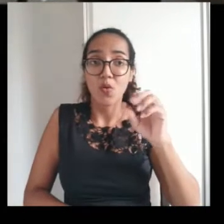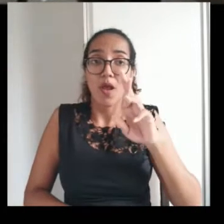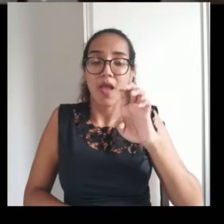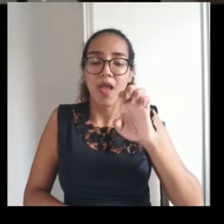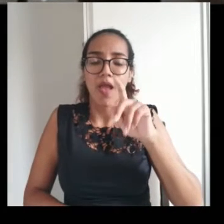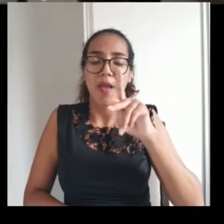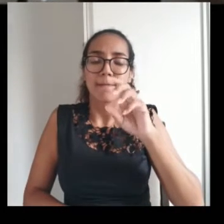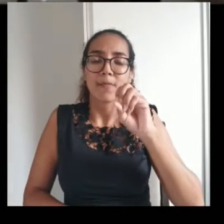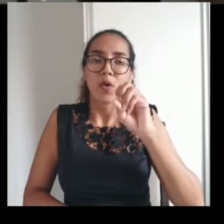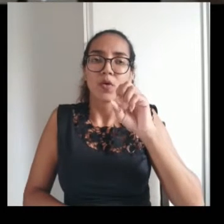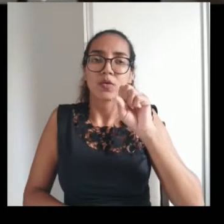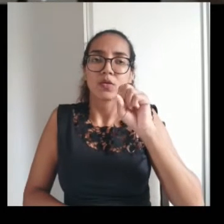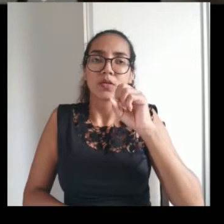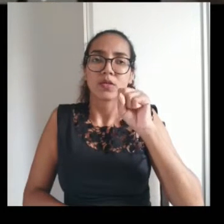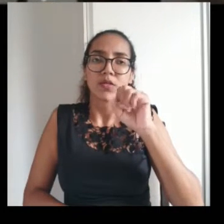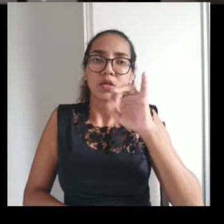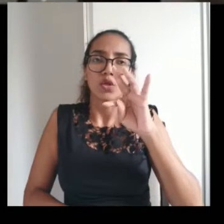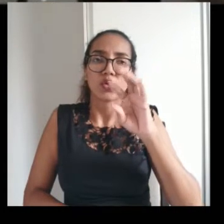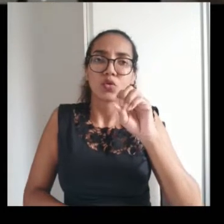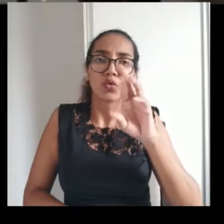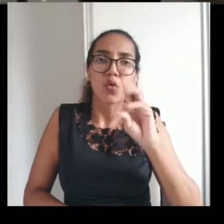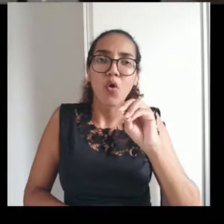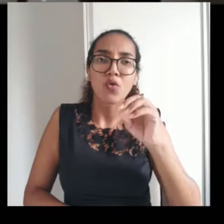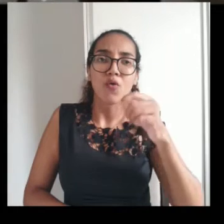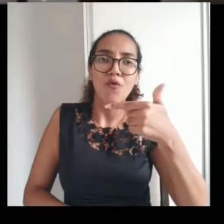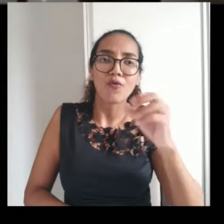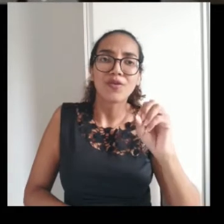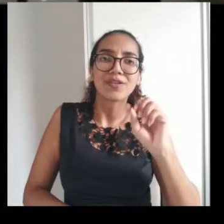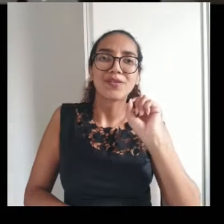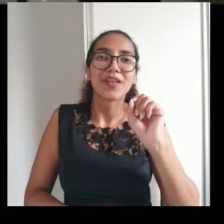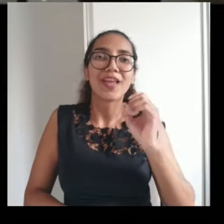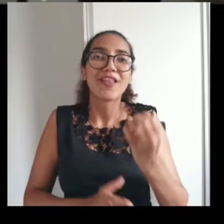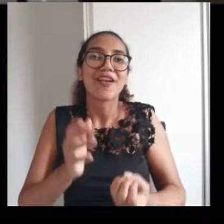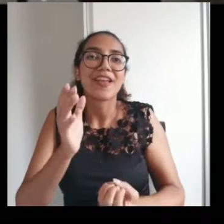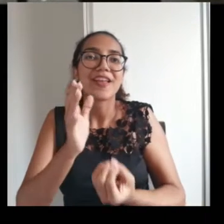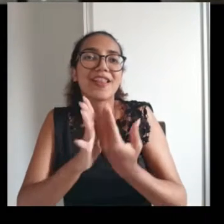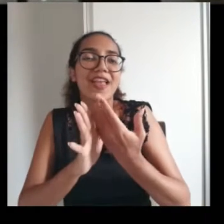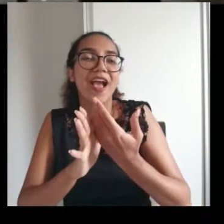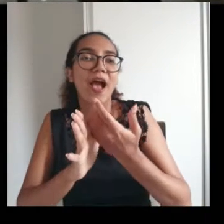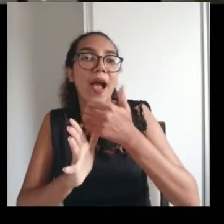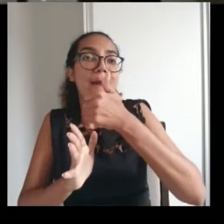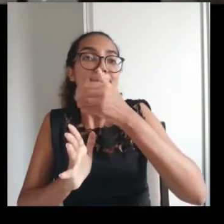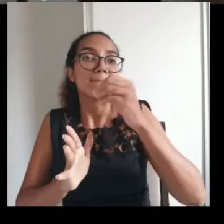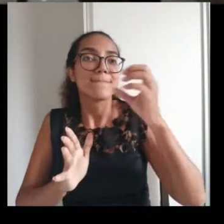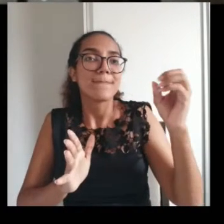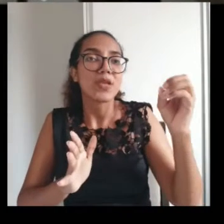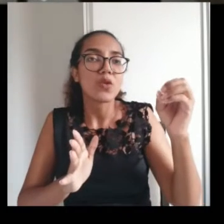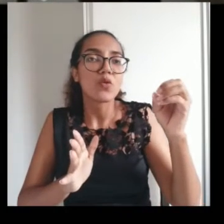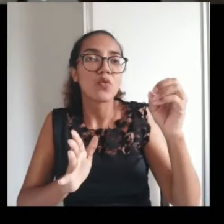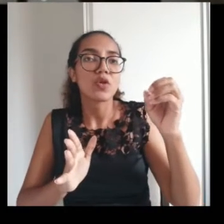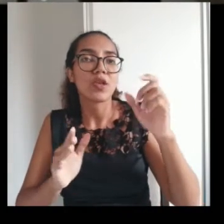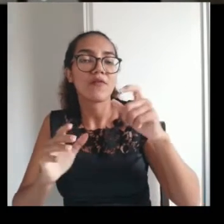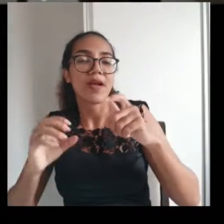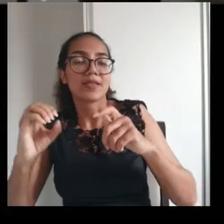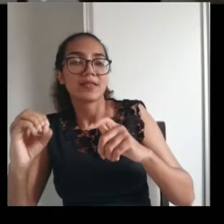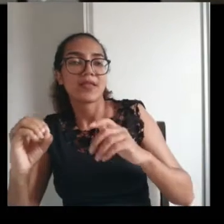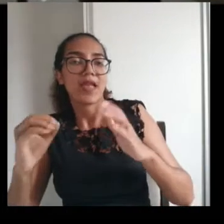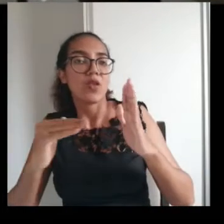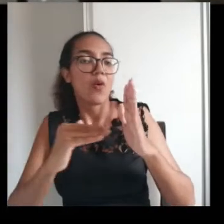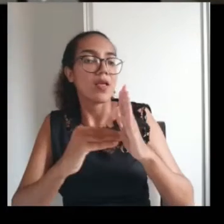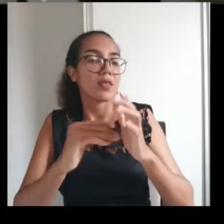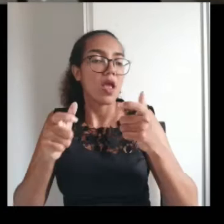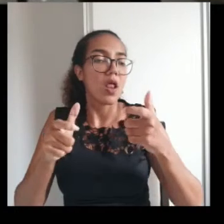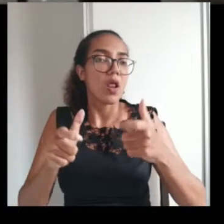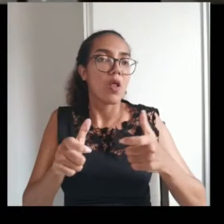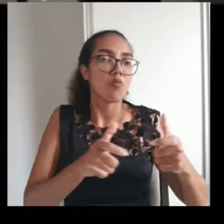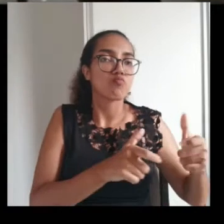array com 20 posições, que vai da posição 0 até a posição 19. A gente viu